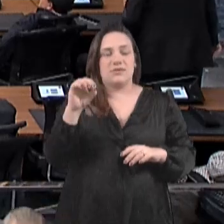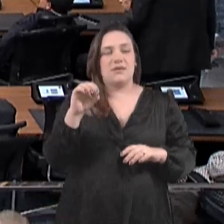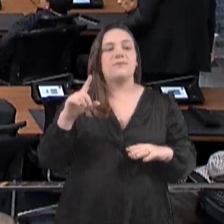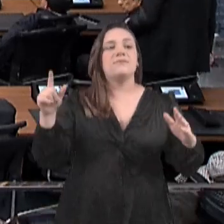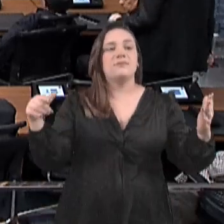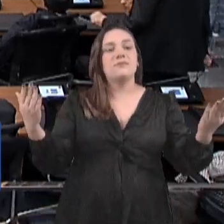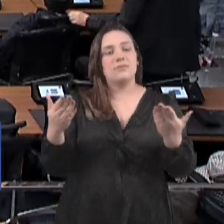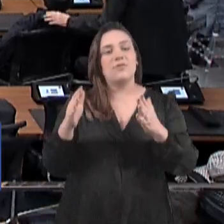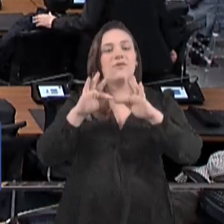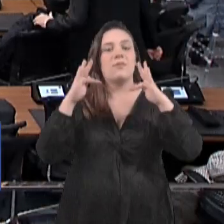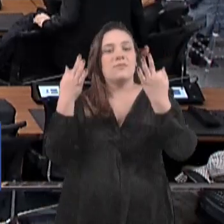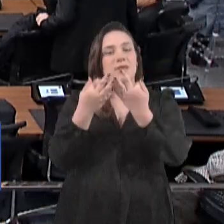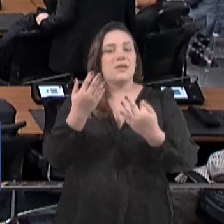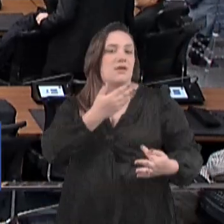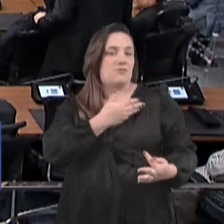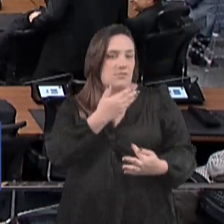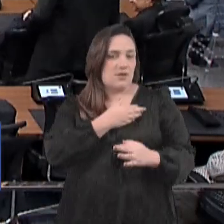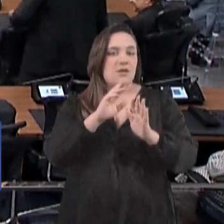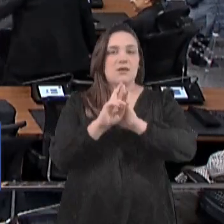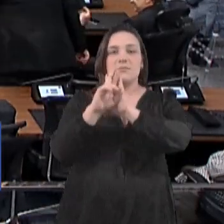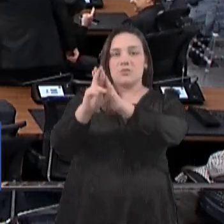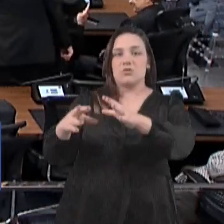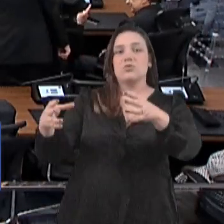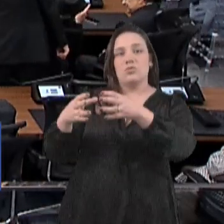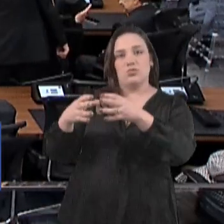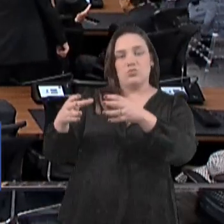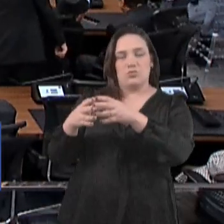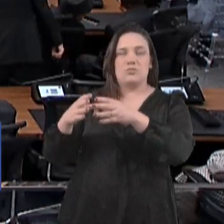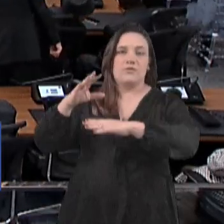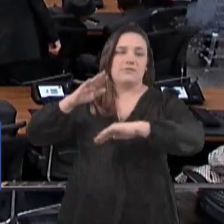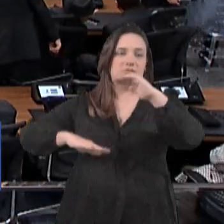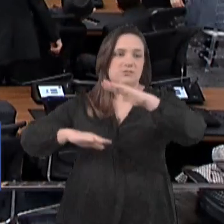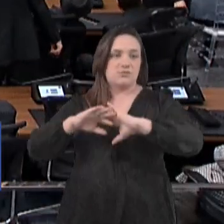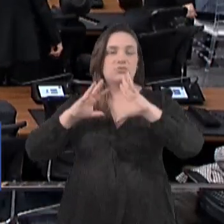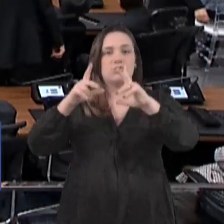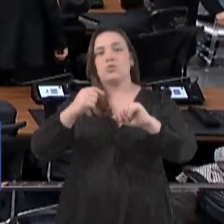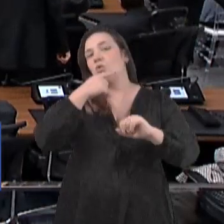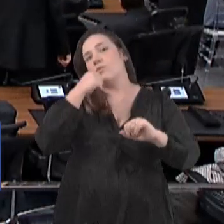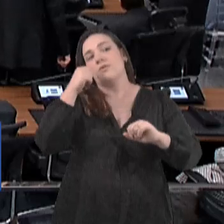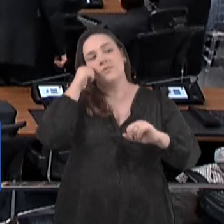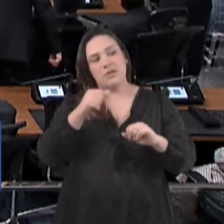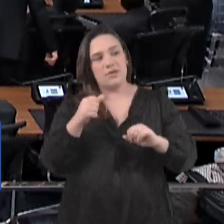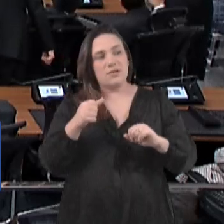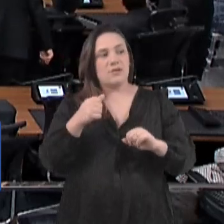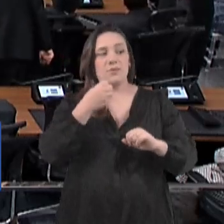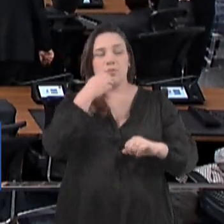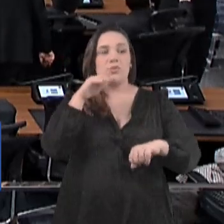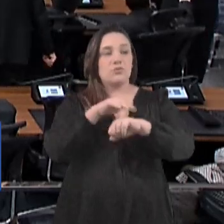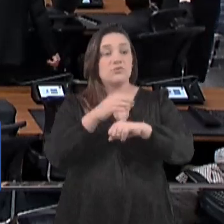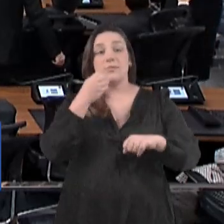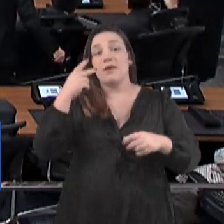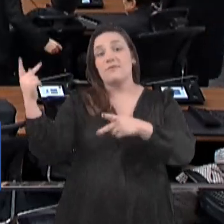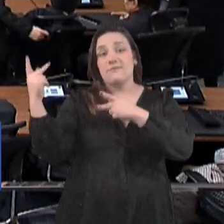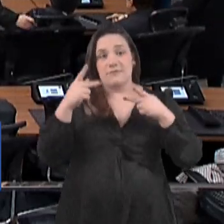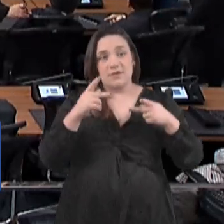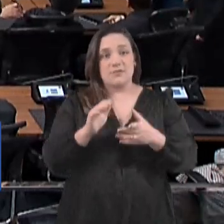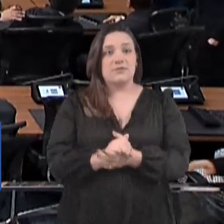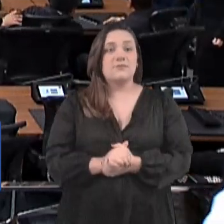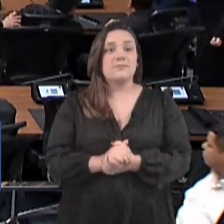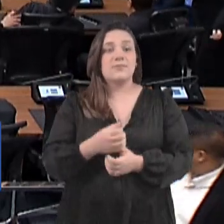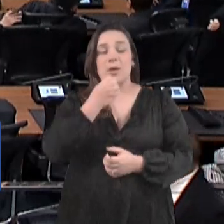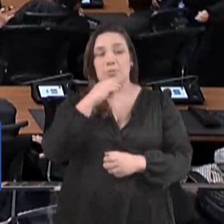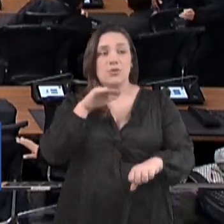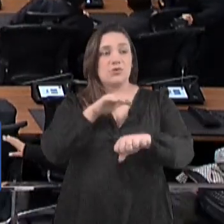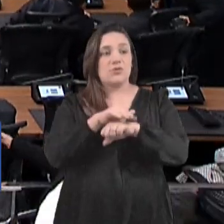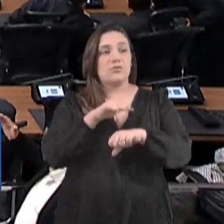familiares e amigos, representantes de entidades de classe, senhoras e senhores, boa noite e sejam todos muito bem-vindos. Boa noite